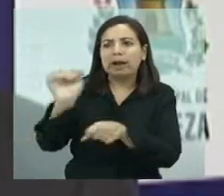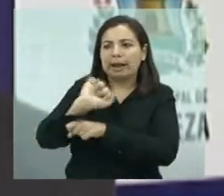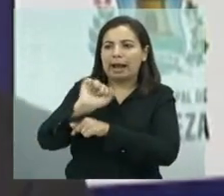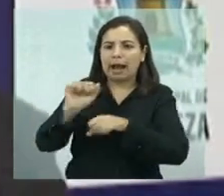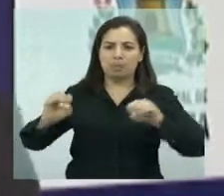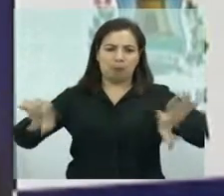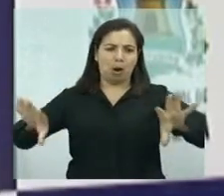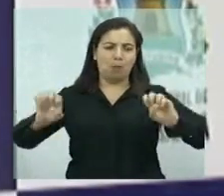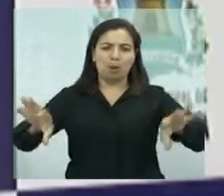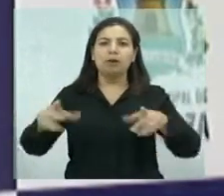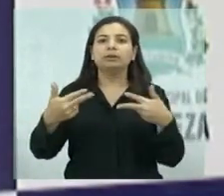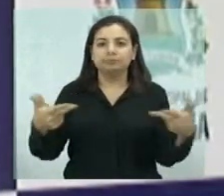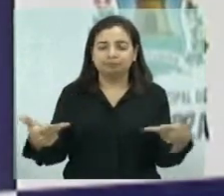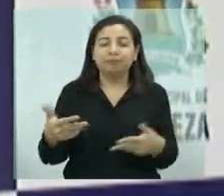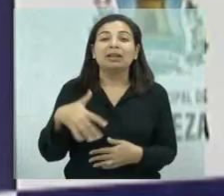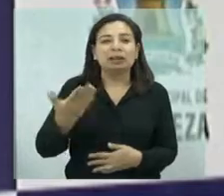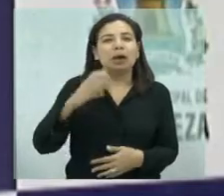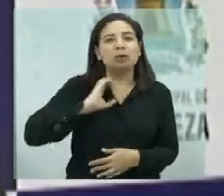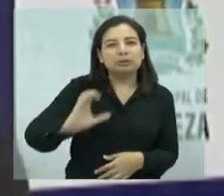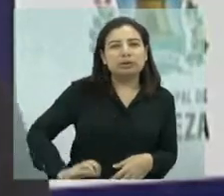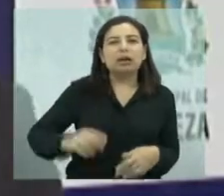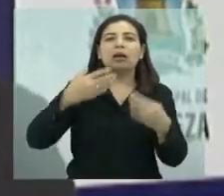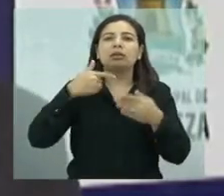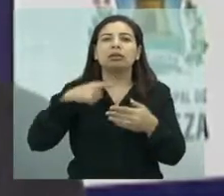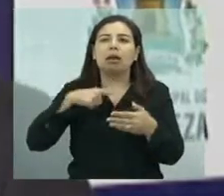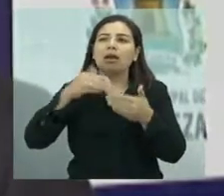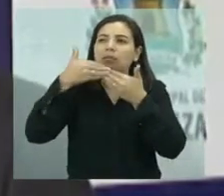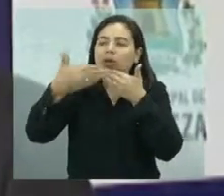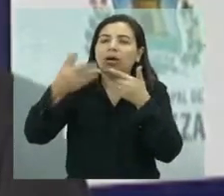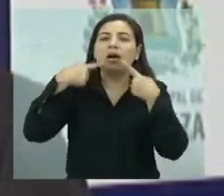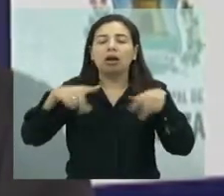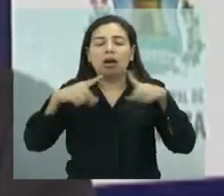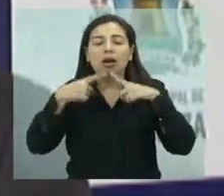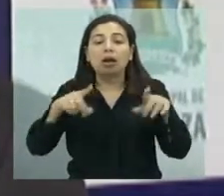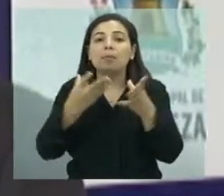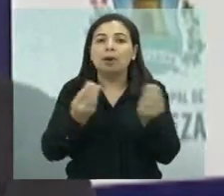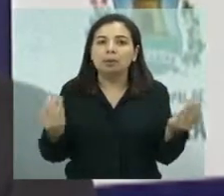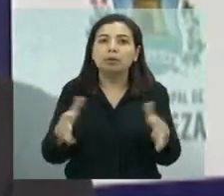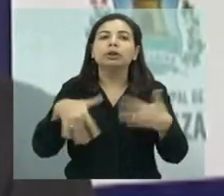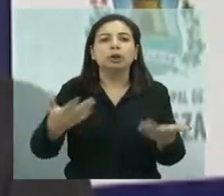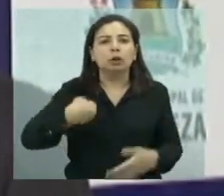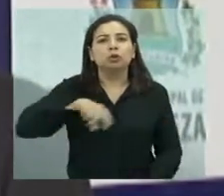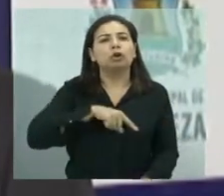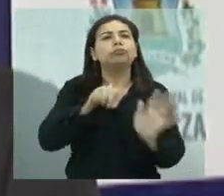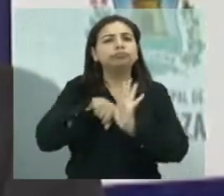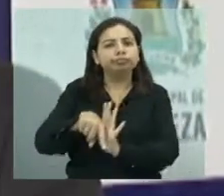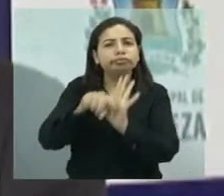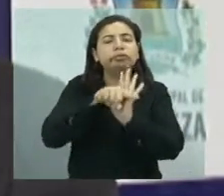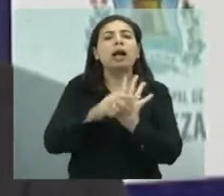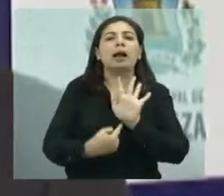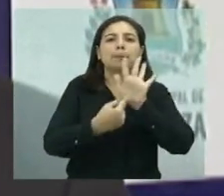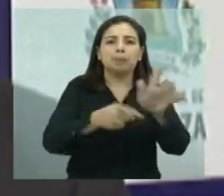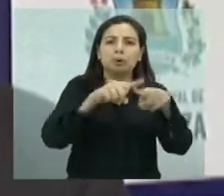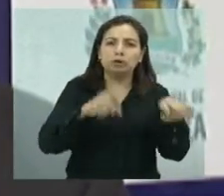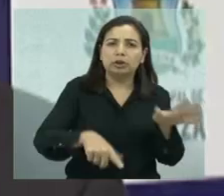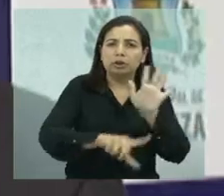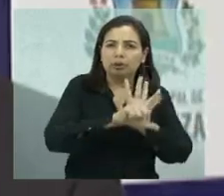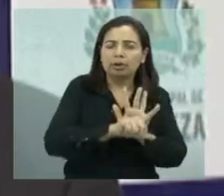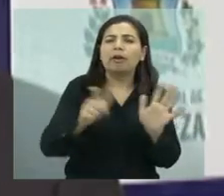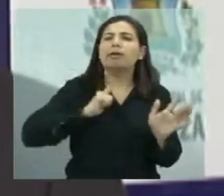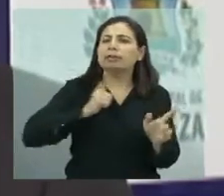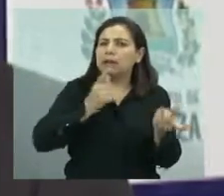de cidadãos que se viam incomodados com a lei do paredão. Então, fizemos uma série de pesquisas, apresentamos o projeto de lei, realizamos